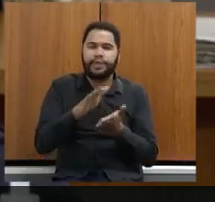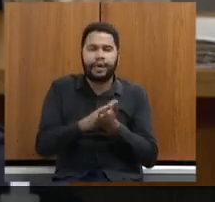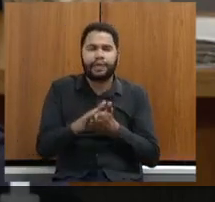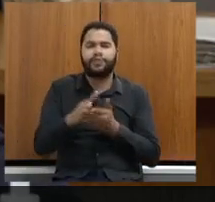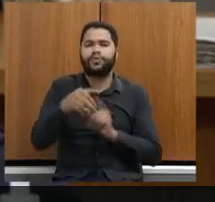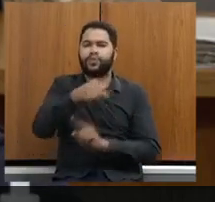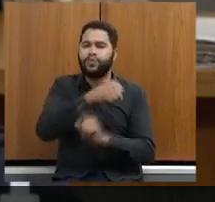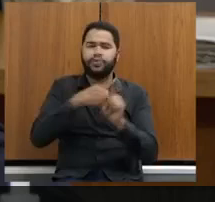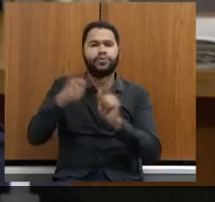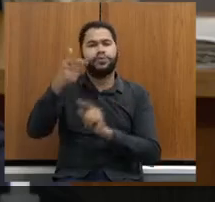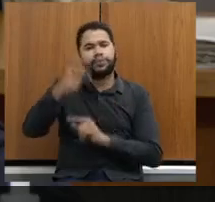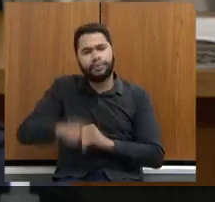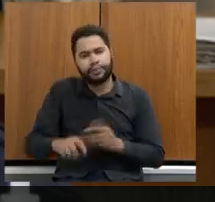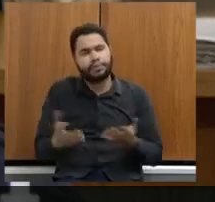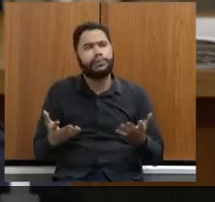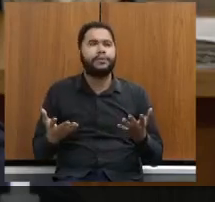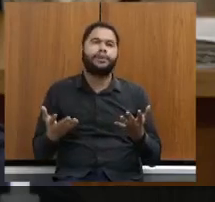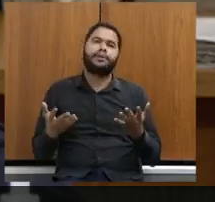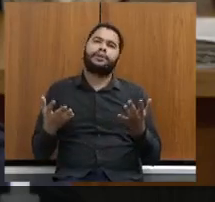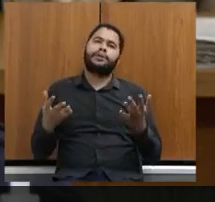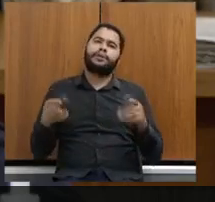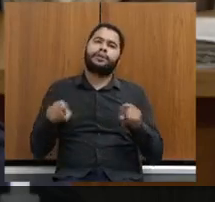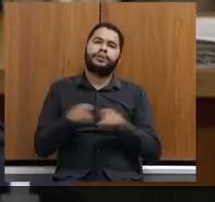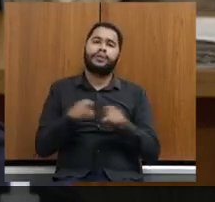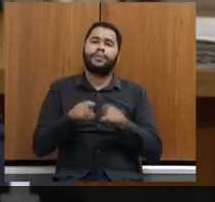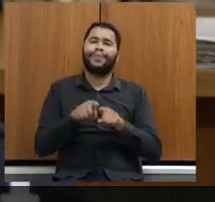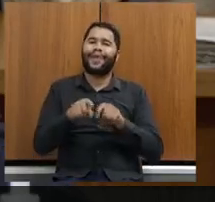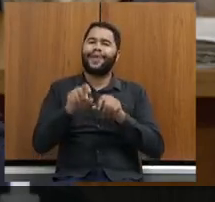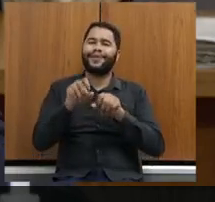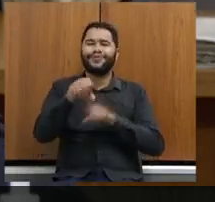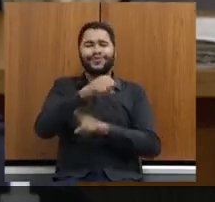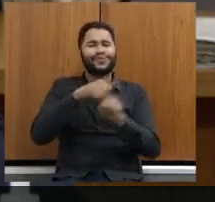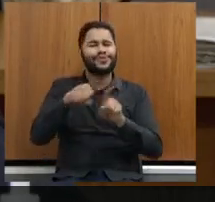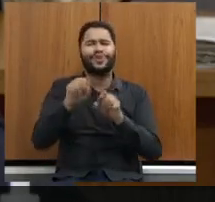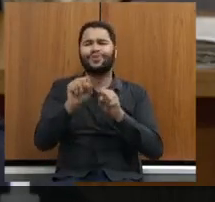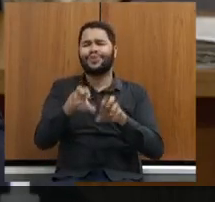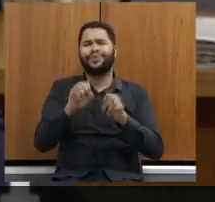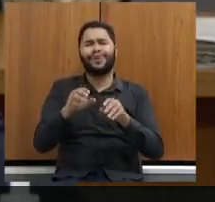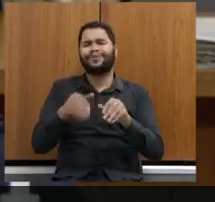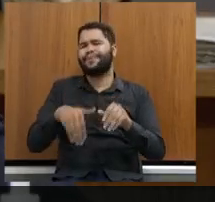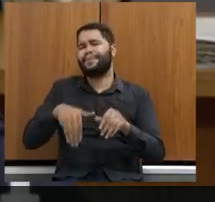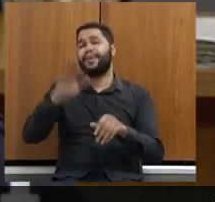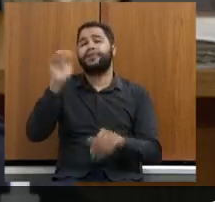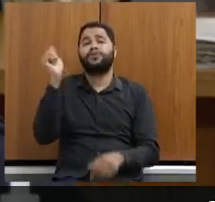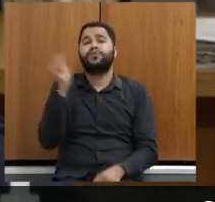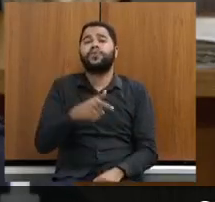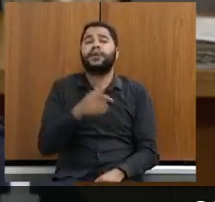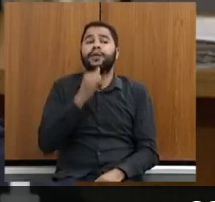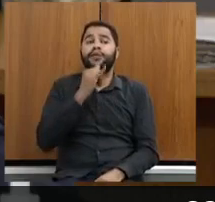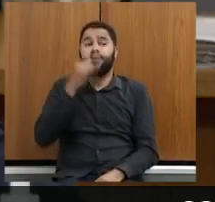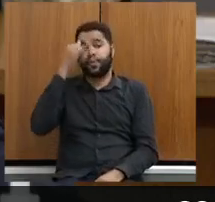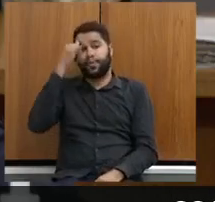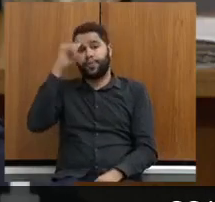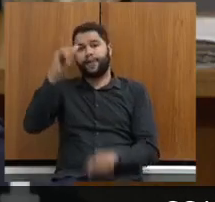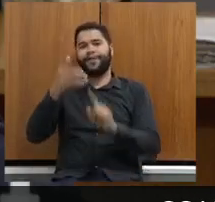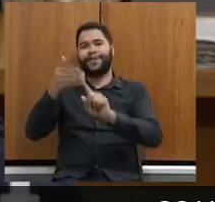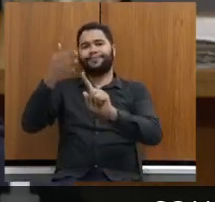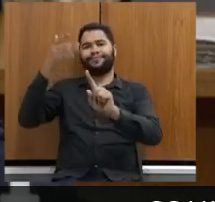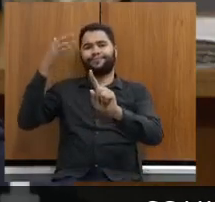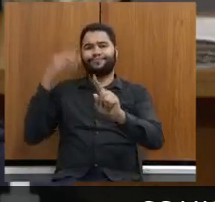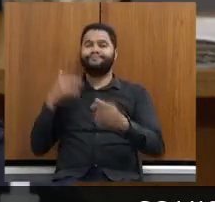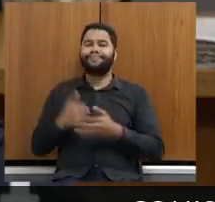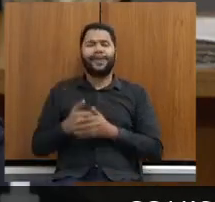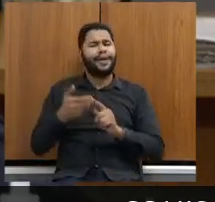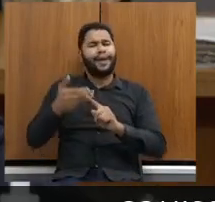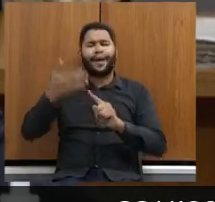numa ressocialização numa unidade do socioeducativo é infinitamente maior do que ele se tivesse prevenido lá atrás então